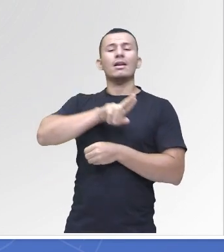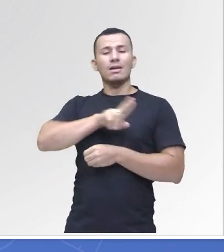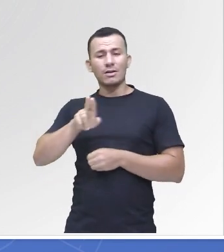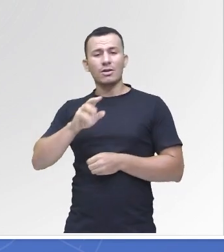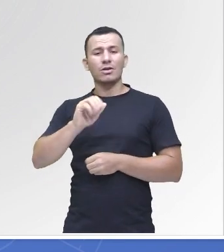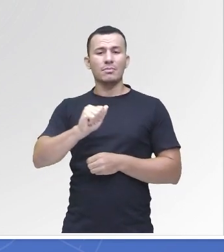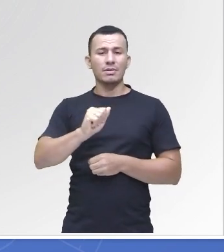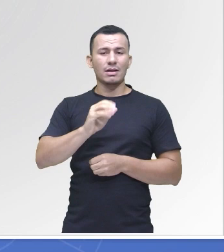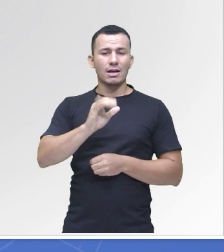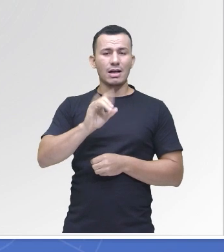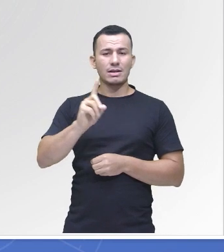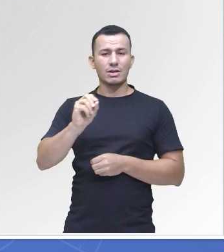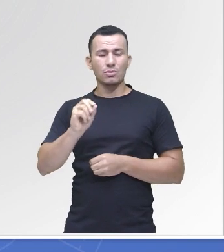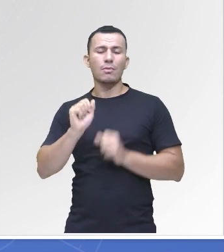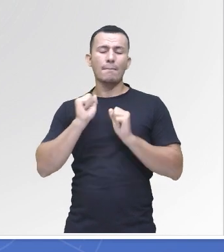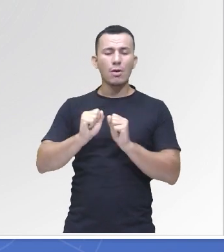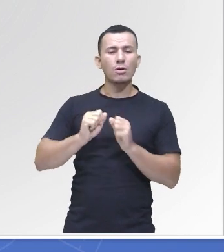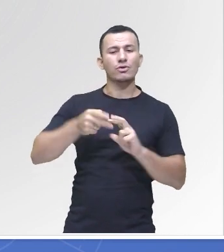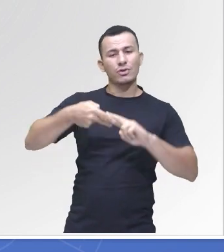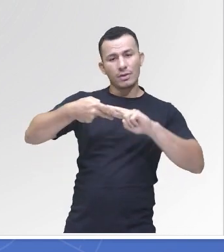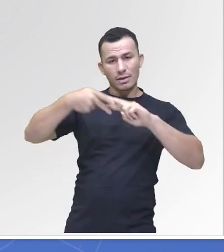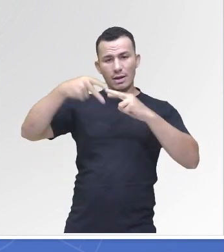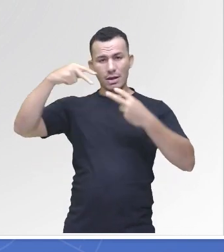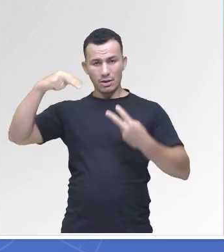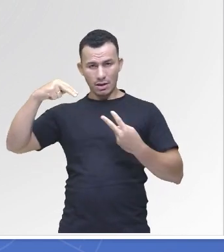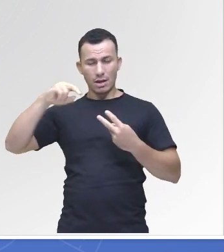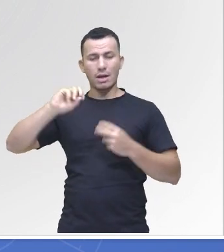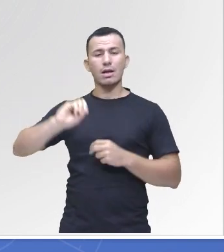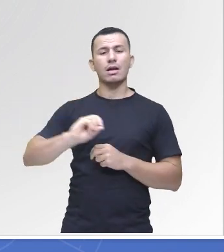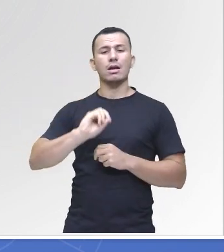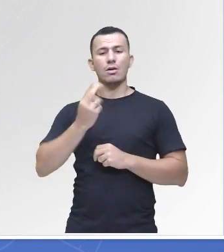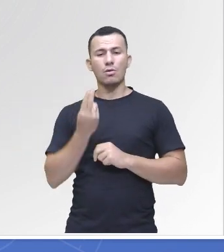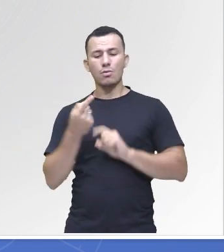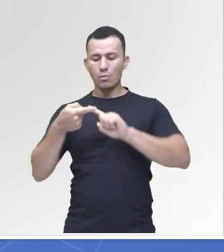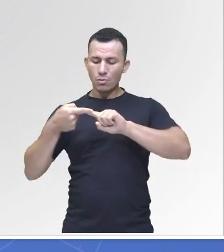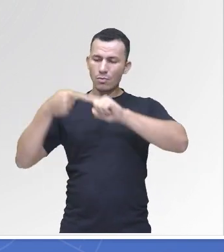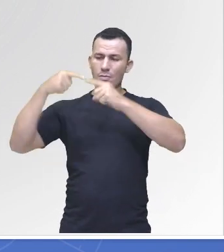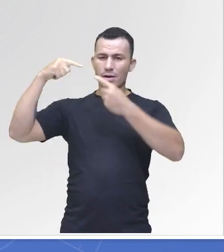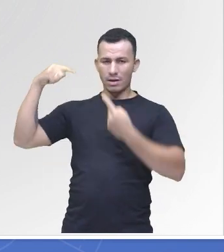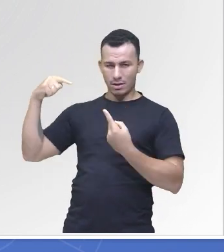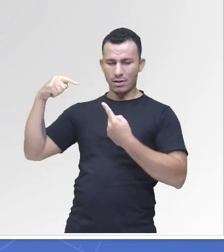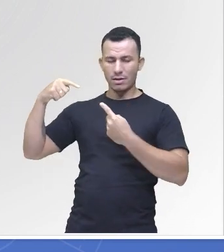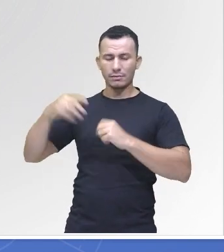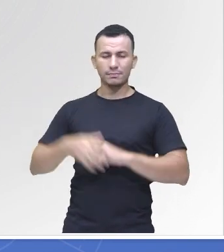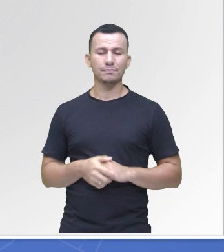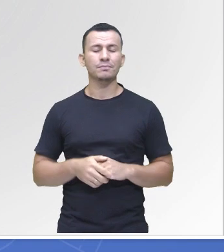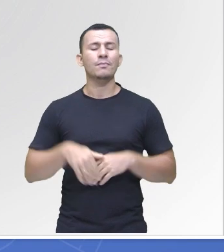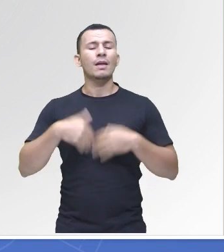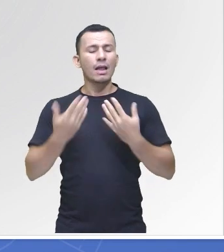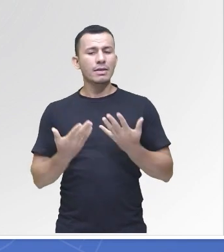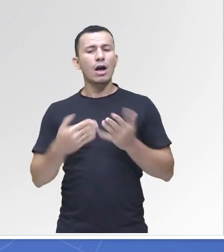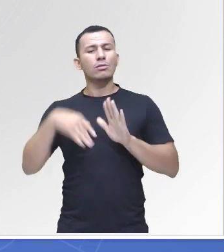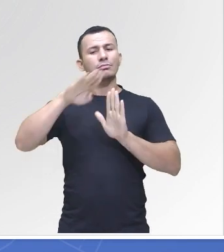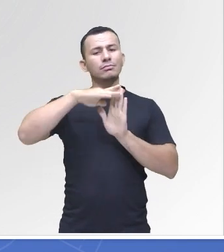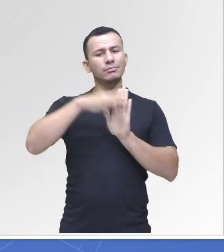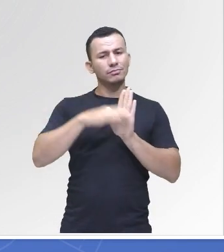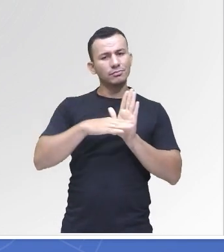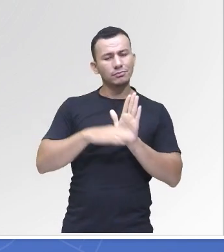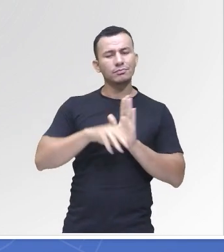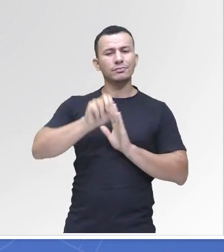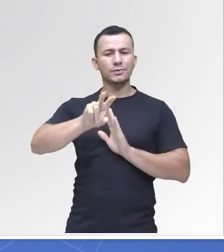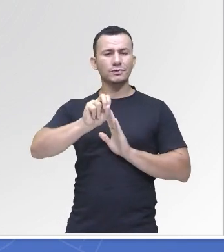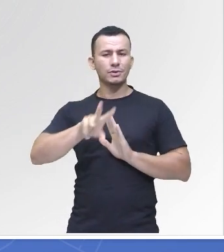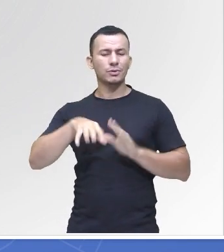o DNA ou o RNA. Tá? Então, qual é a composição básica de